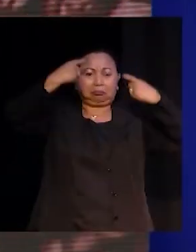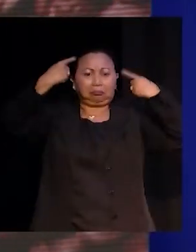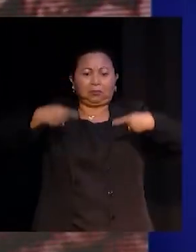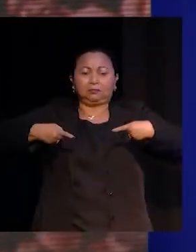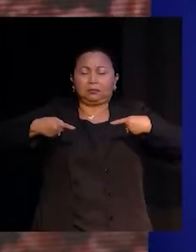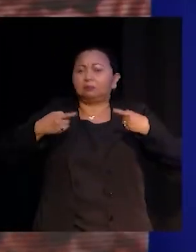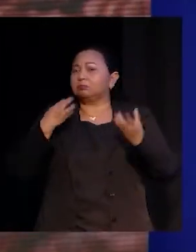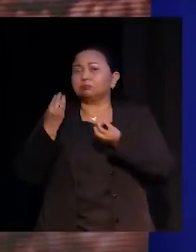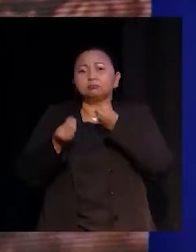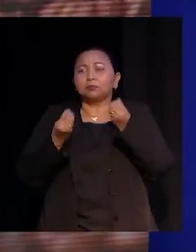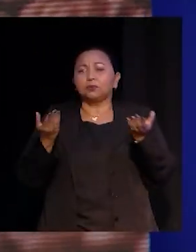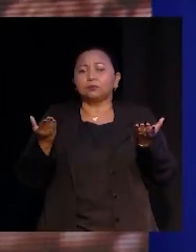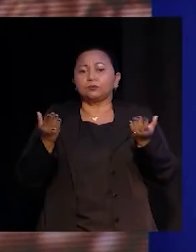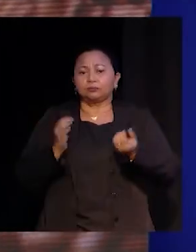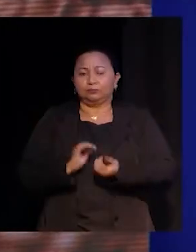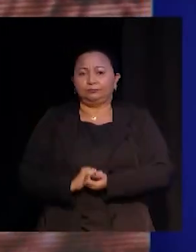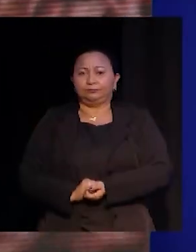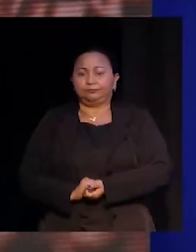em vigor.